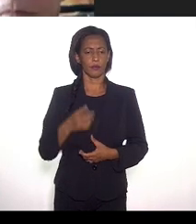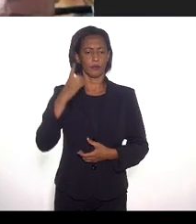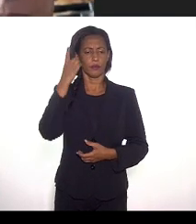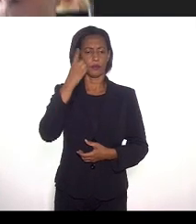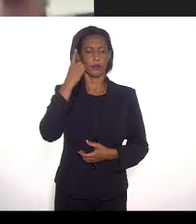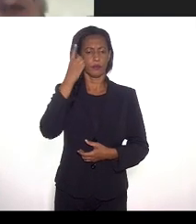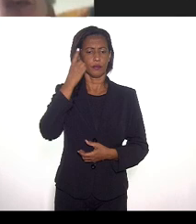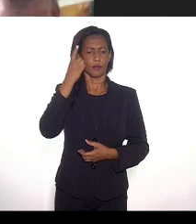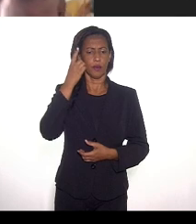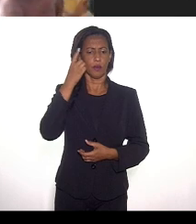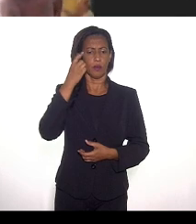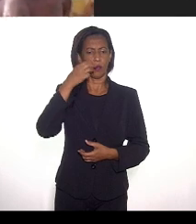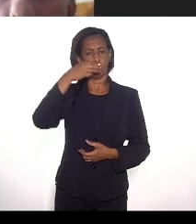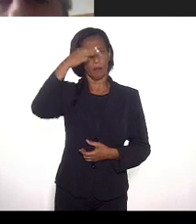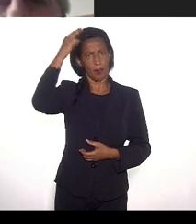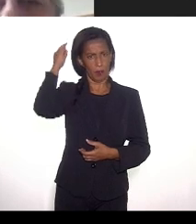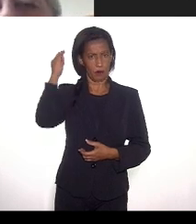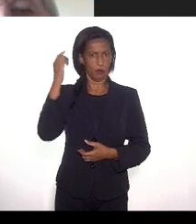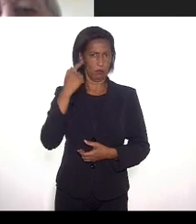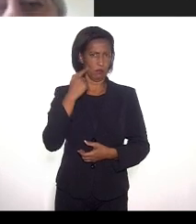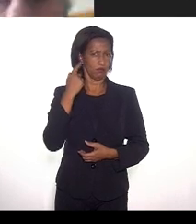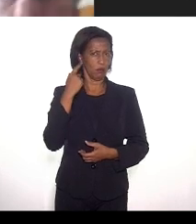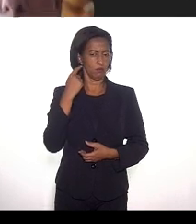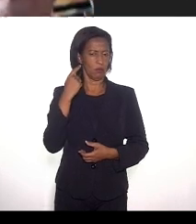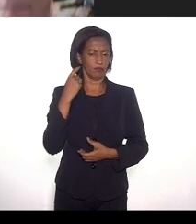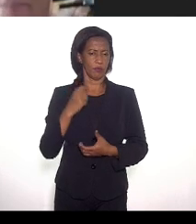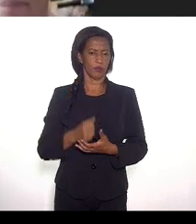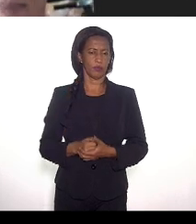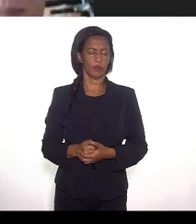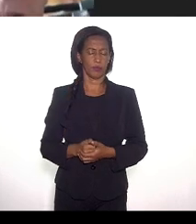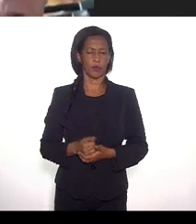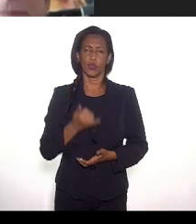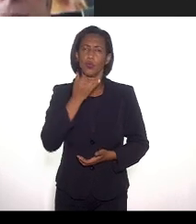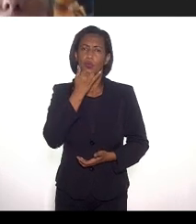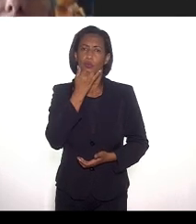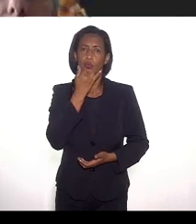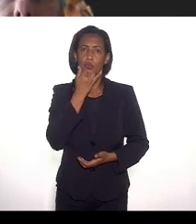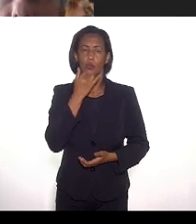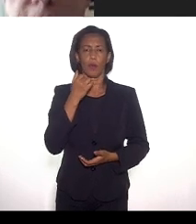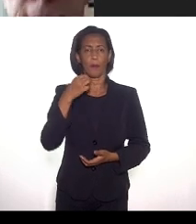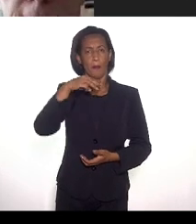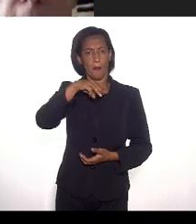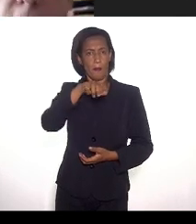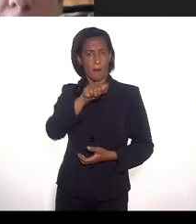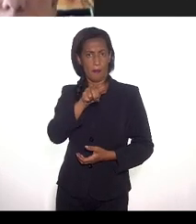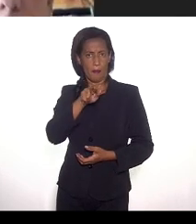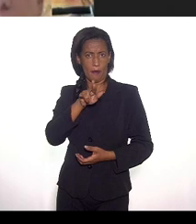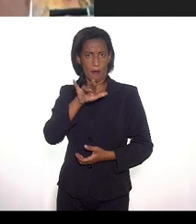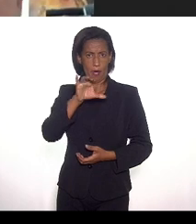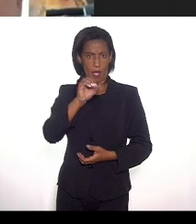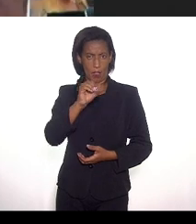deputado Márcio Pacheco, do deputado Márcio Gualberto.